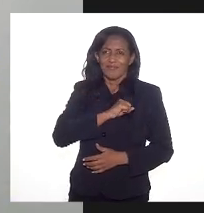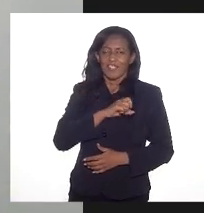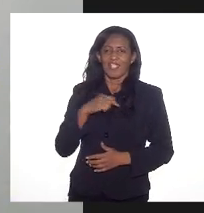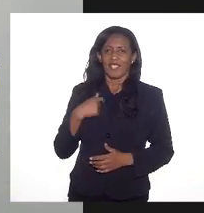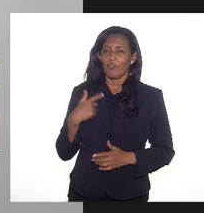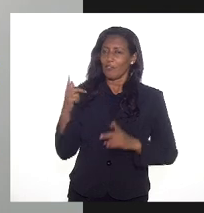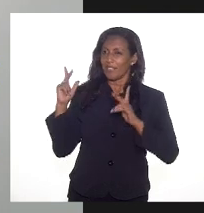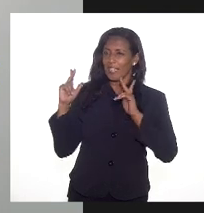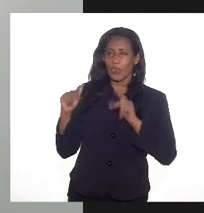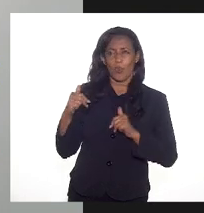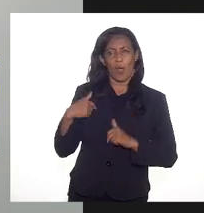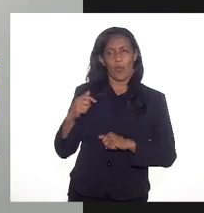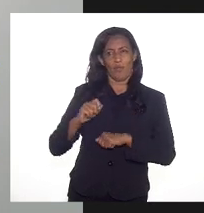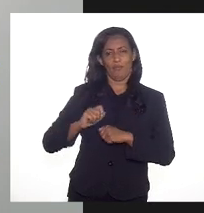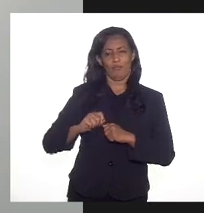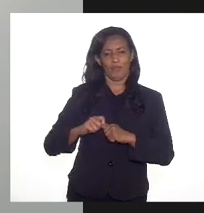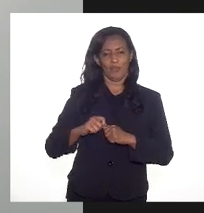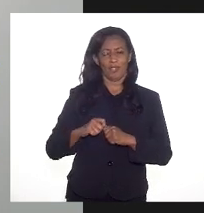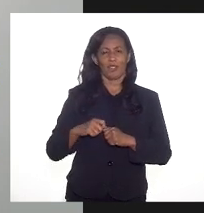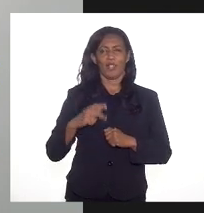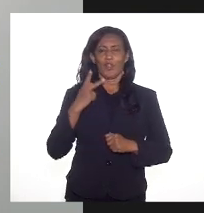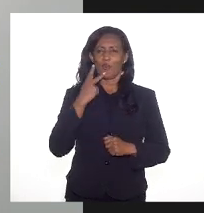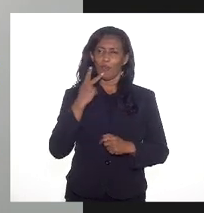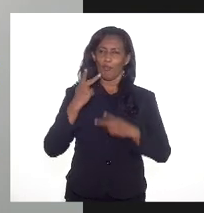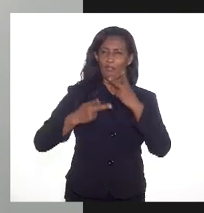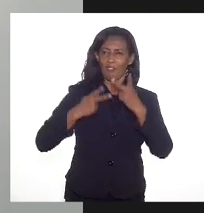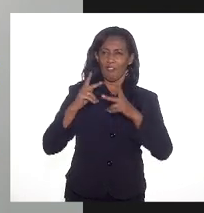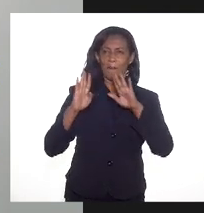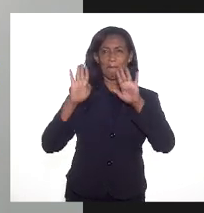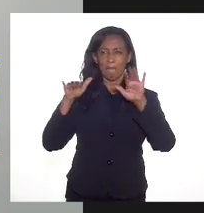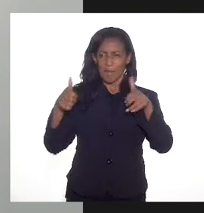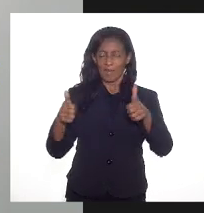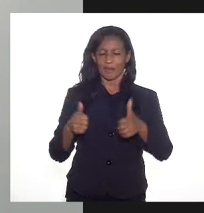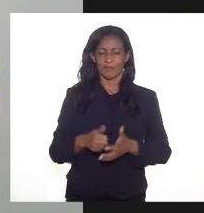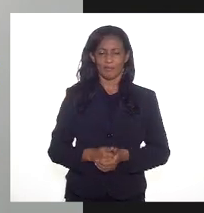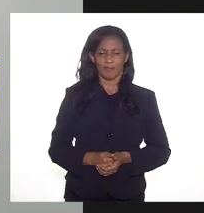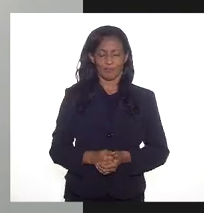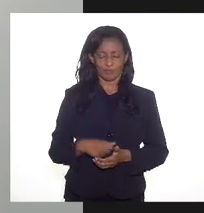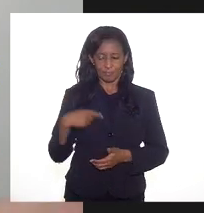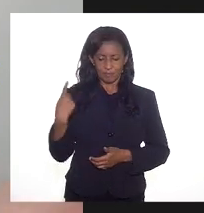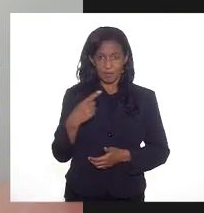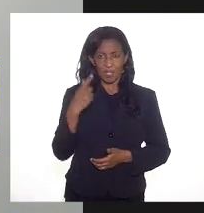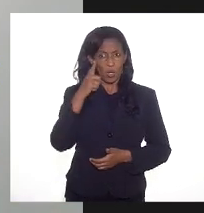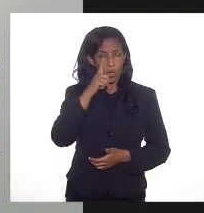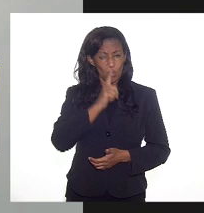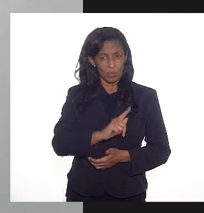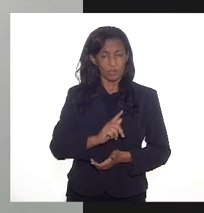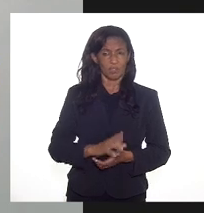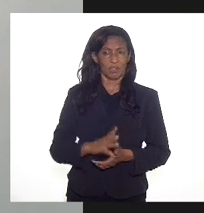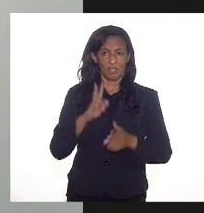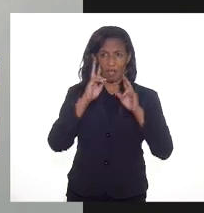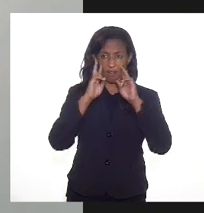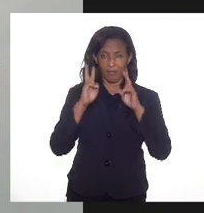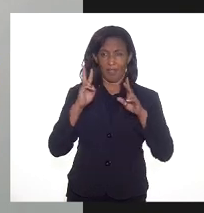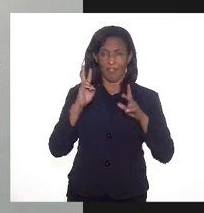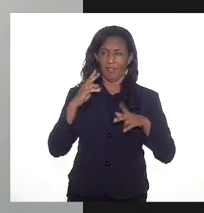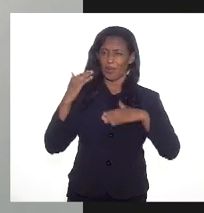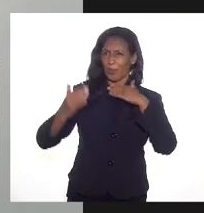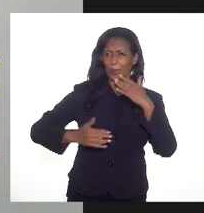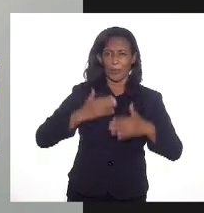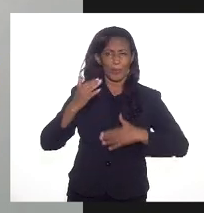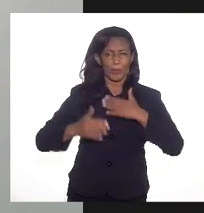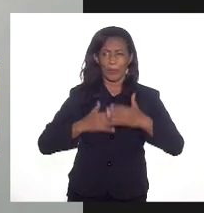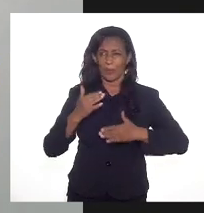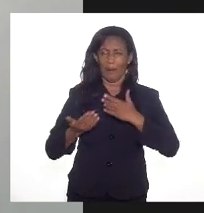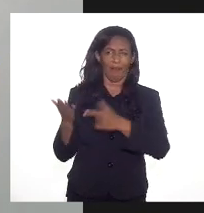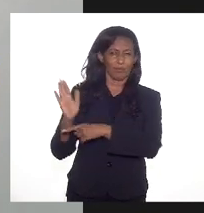mesma coisa que eu estou fazendo aqui, fazer um lobby para que a gente possa, enfim, ver aquele instituto a pleno vapor,